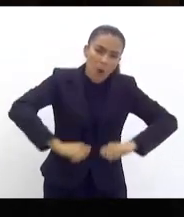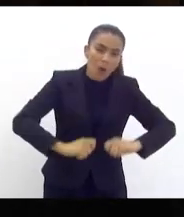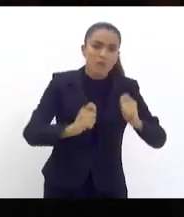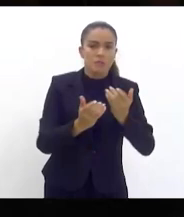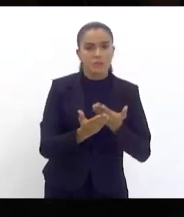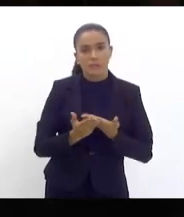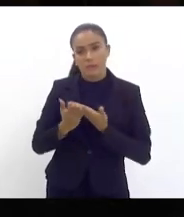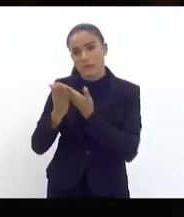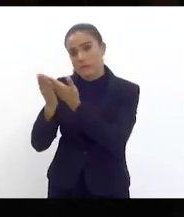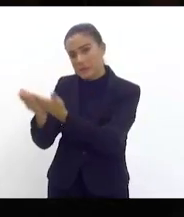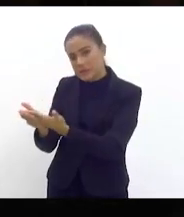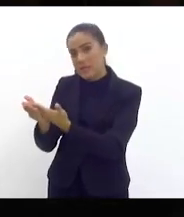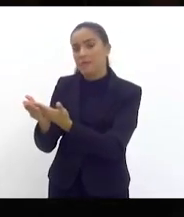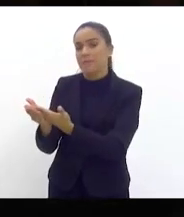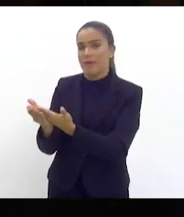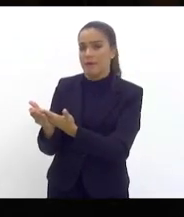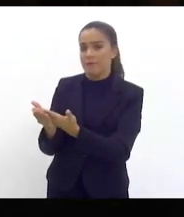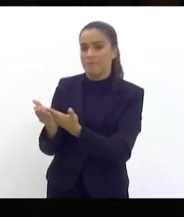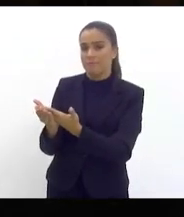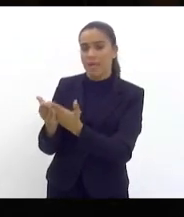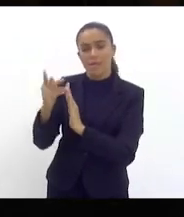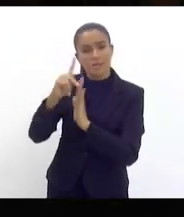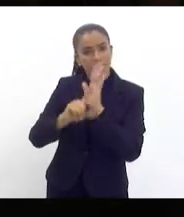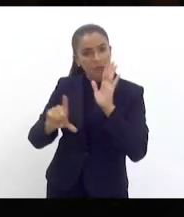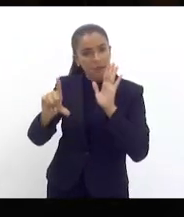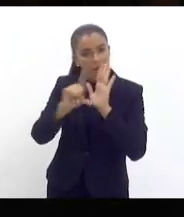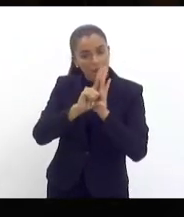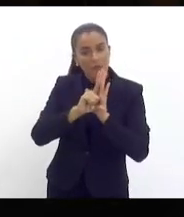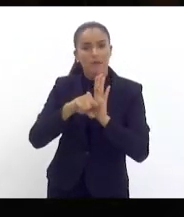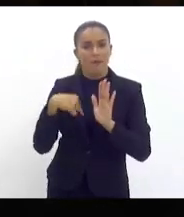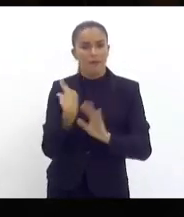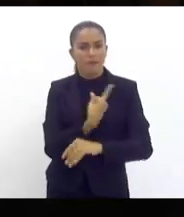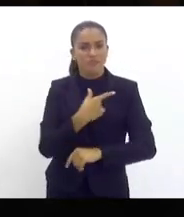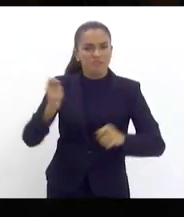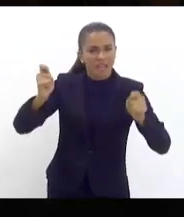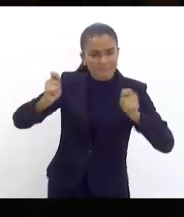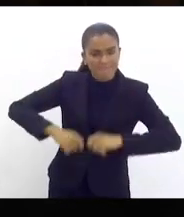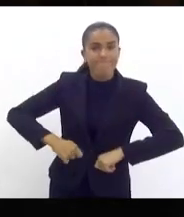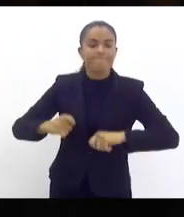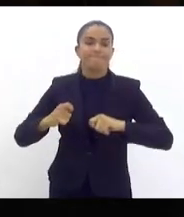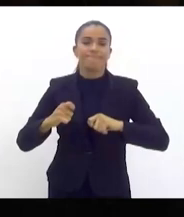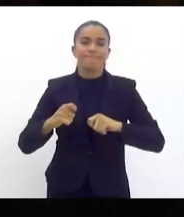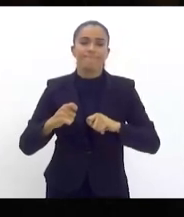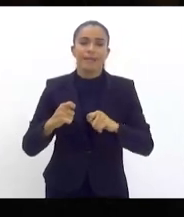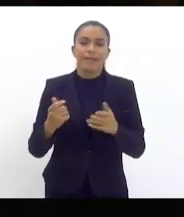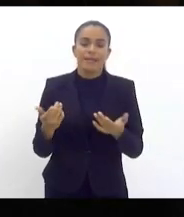aí para que a gente passe esse projeto e que a gente tenha condições de